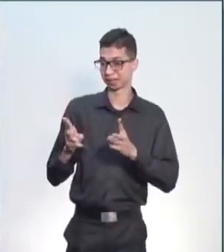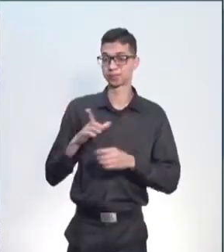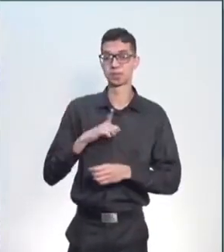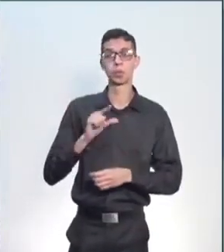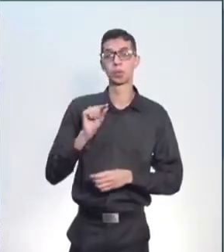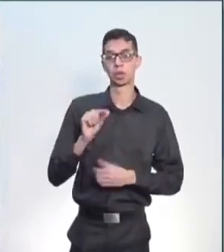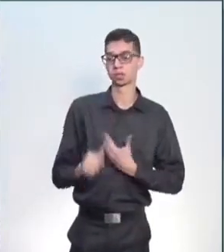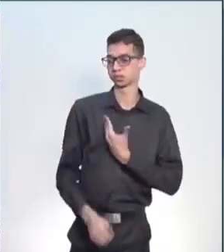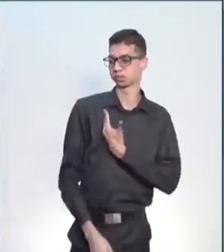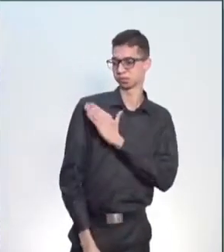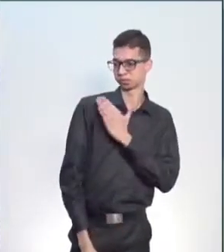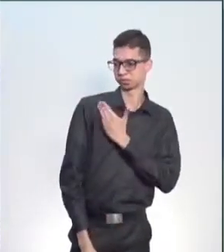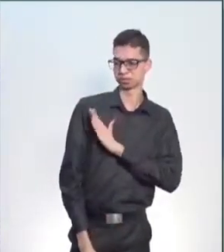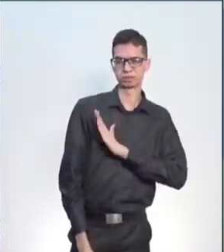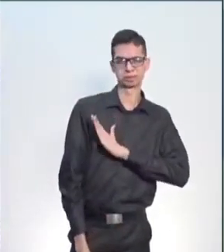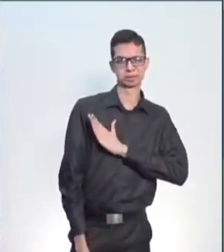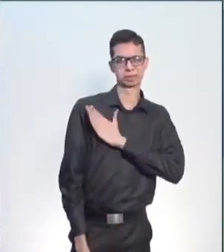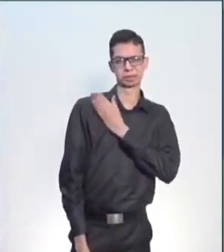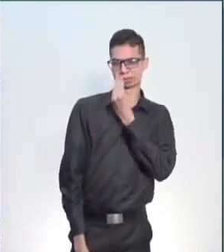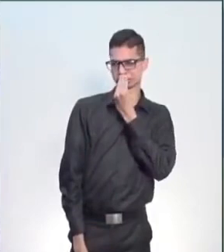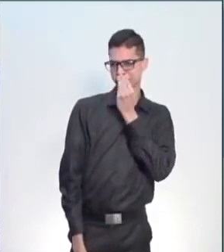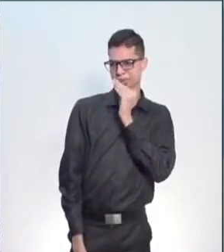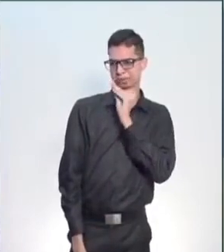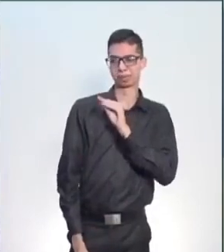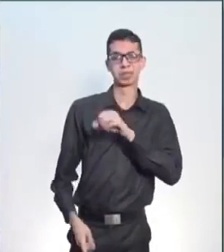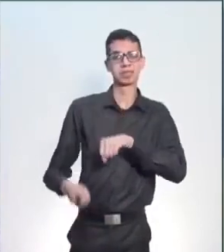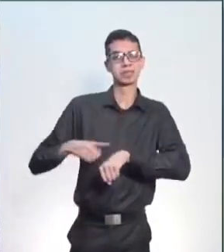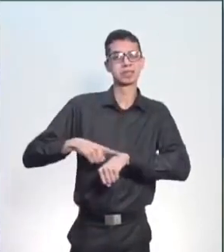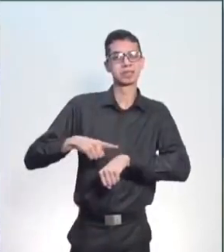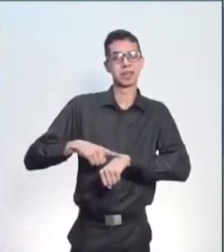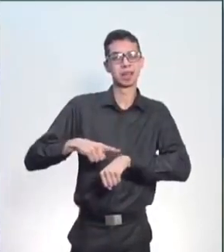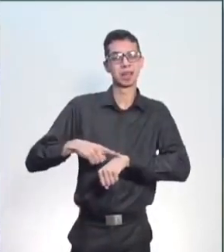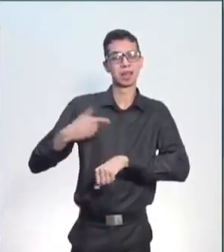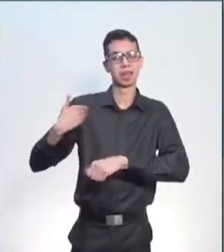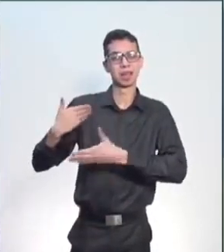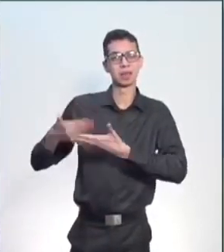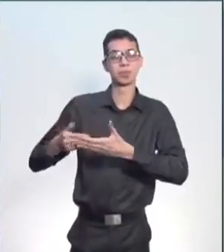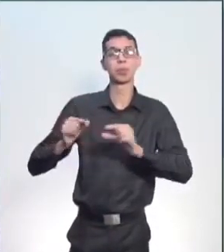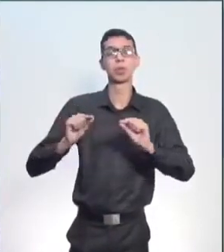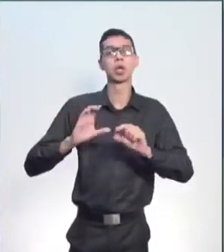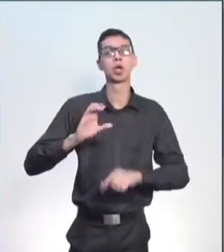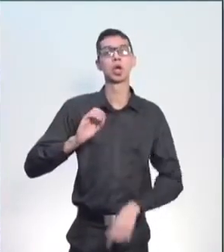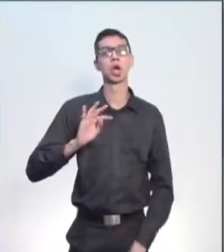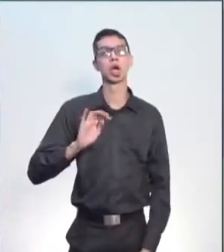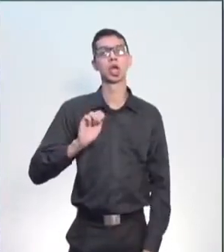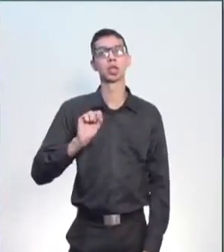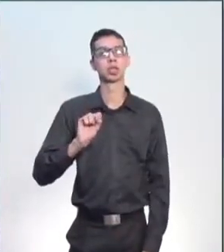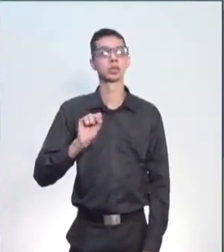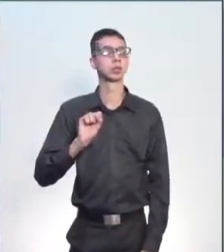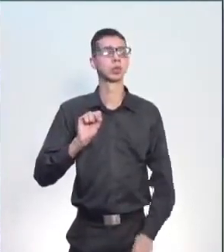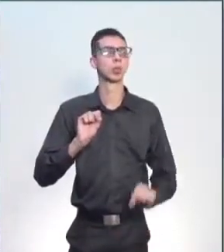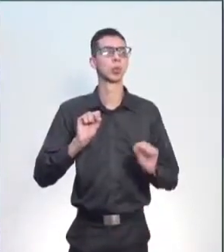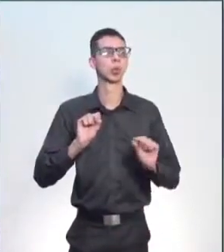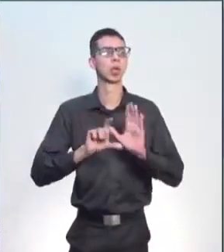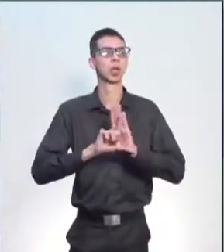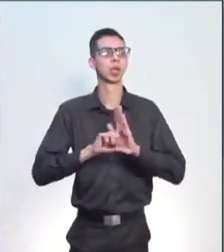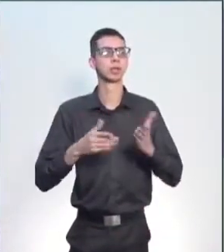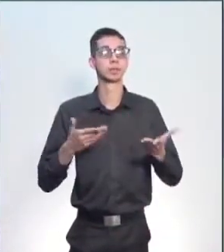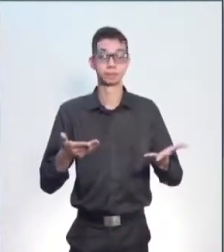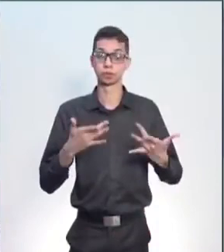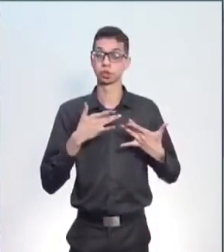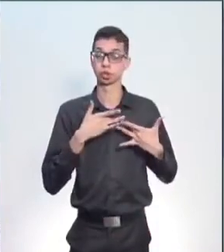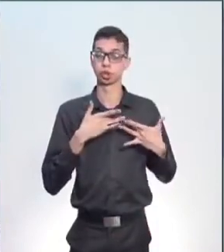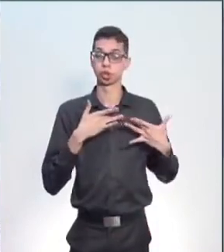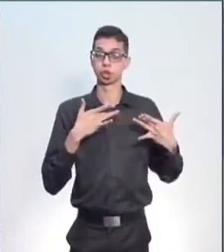descriminalizadas durante todo esse tempo, o que é as cotas? É essa solidariedade, né? Ó, vamos,